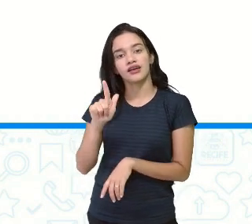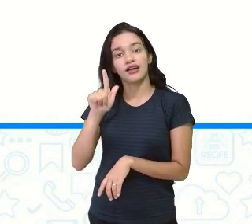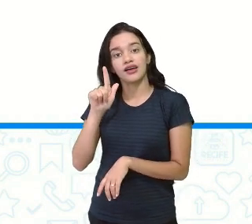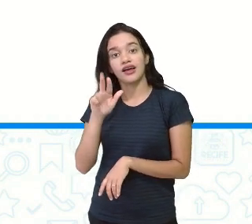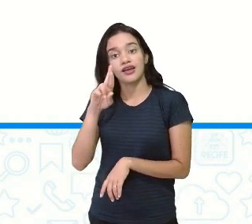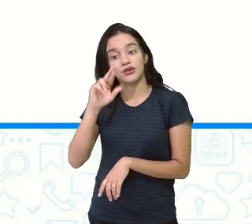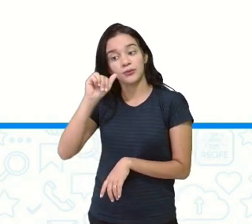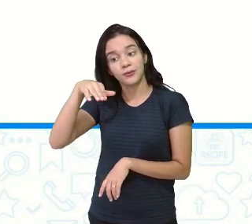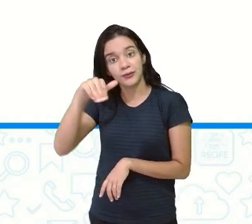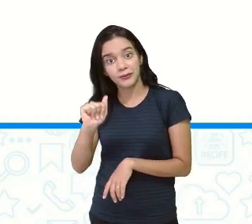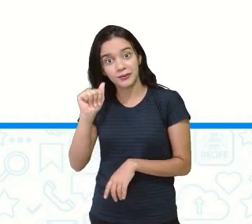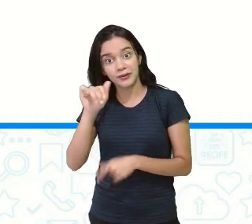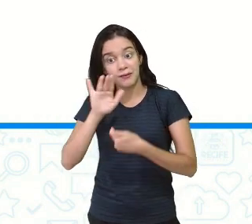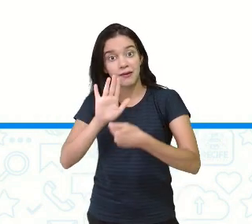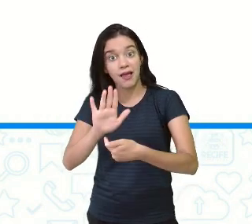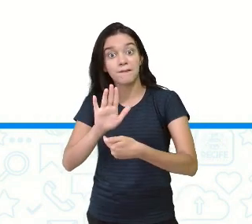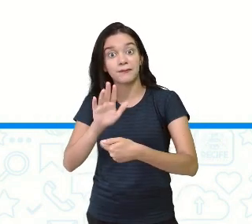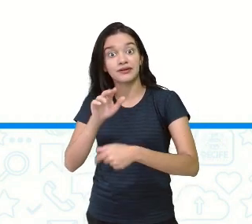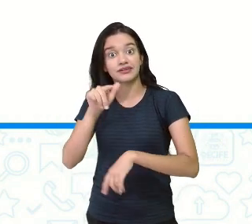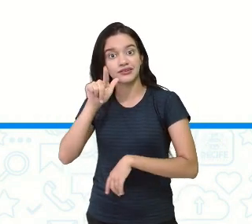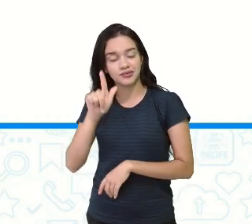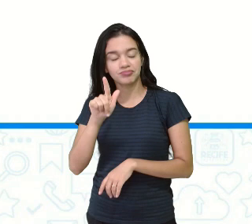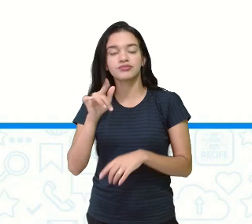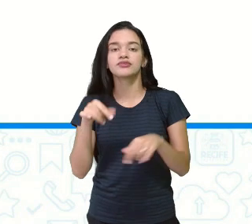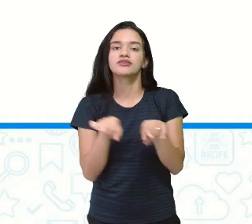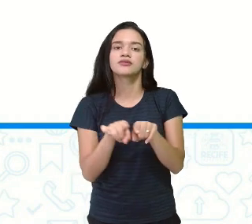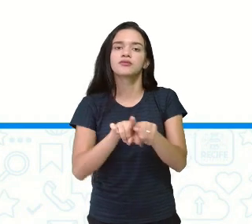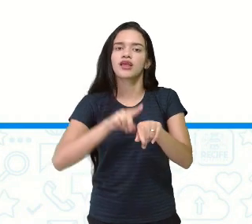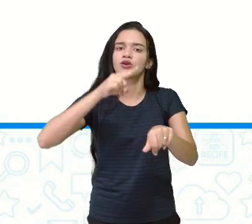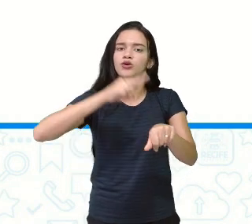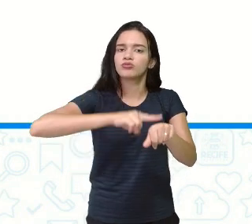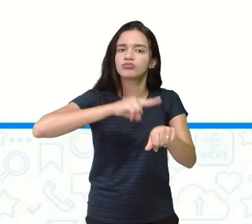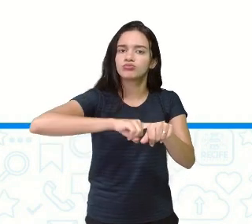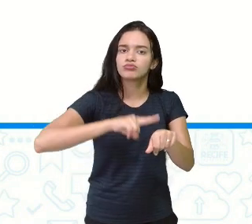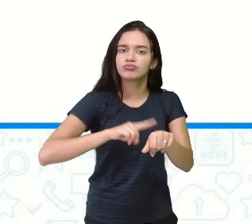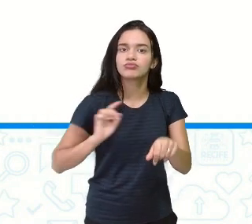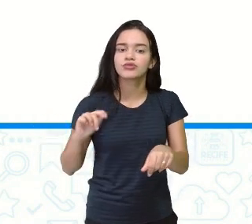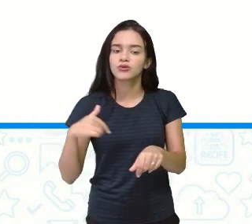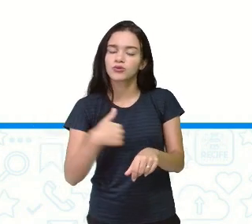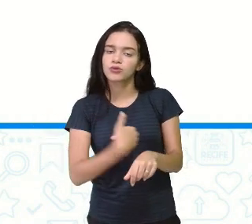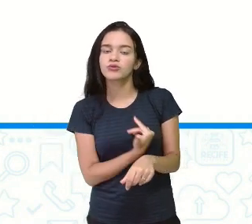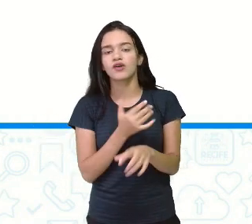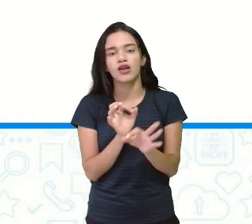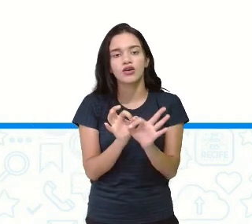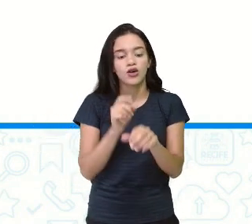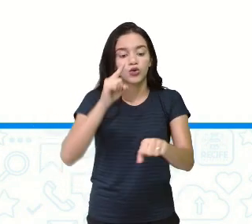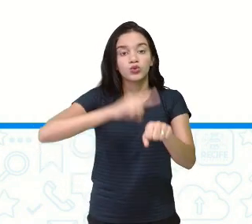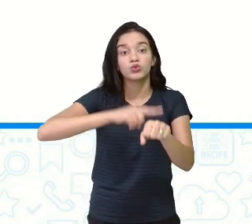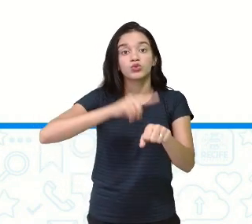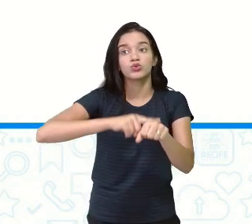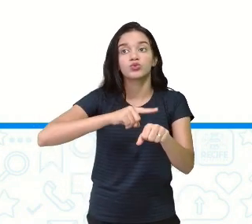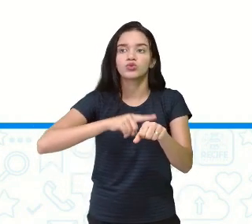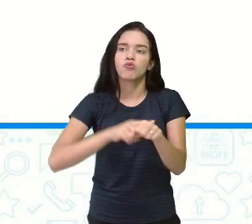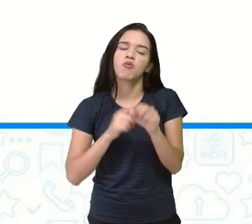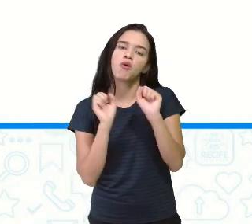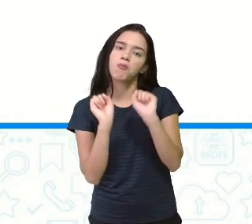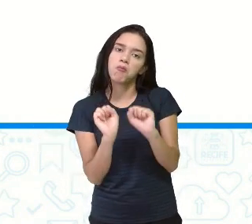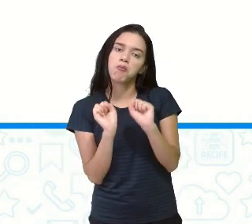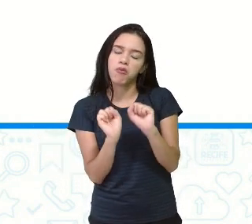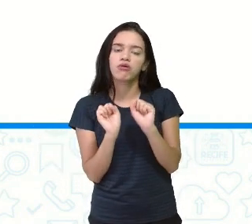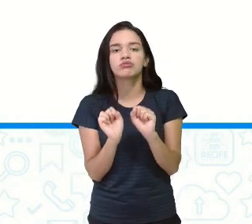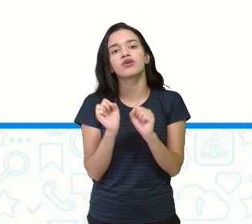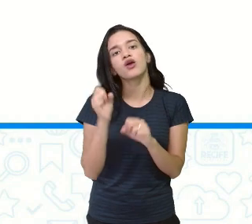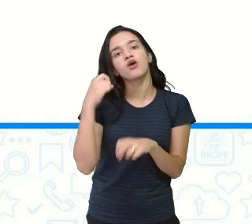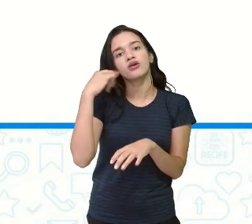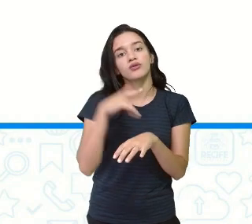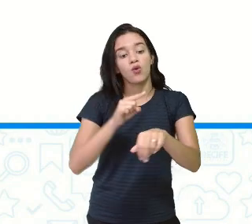G. O tempo, a grandeza tempo, né? Quando a gente vai medir o tempo, a gente pode medir, ó,